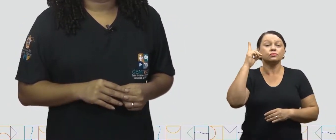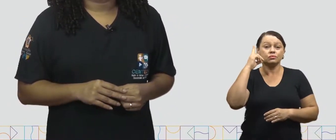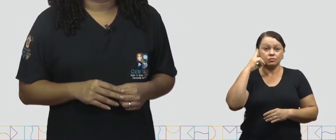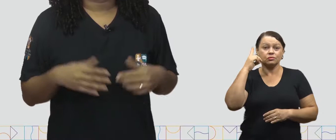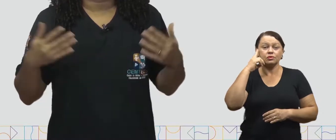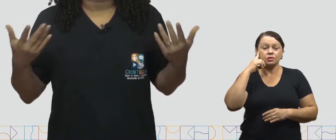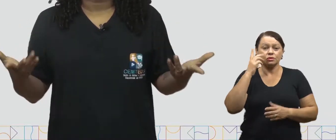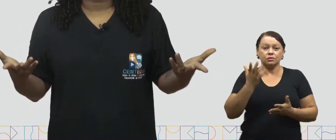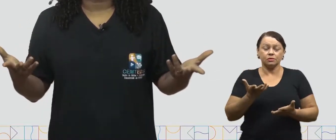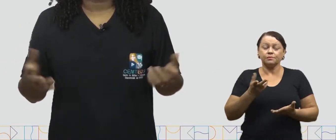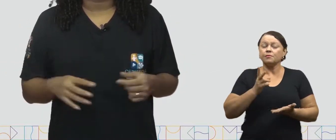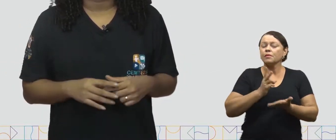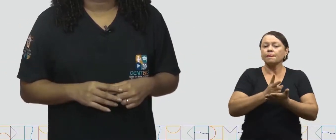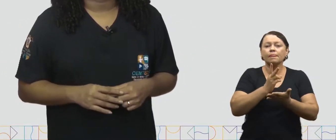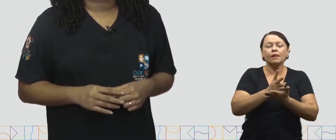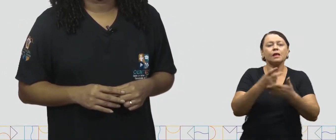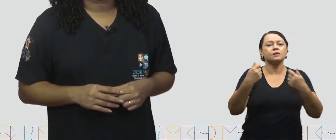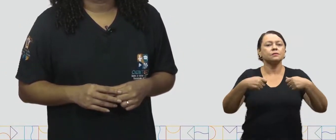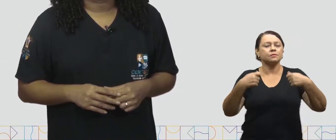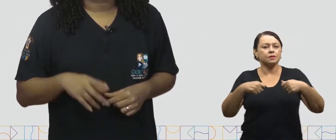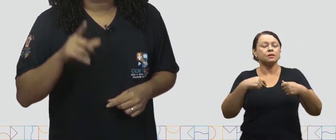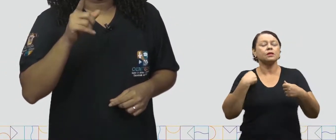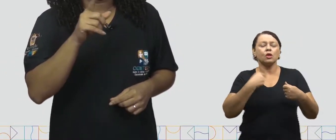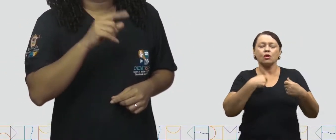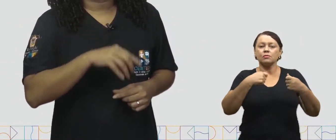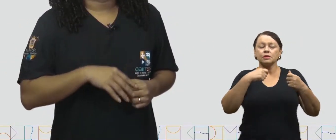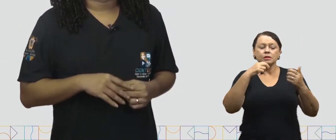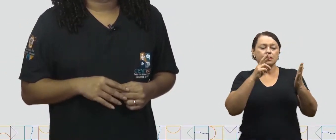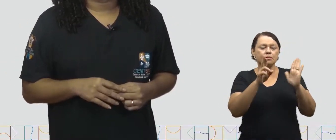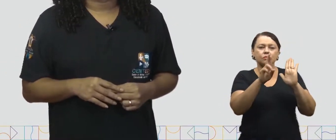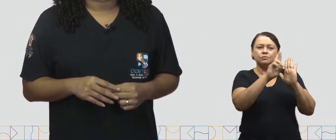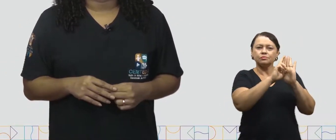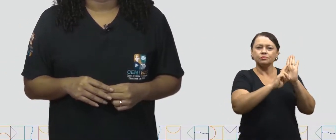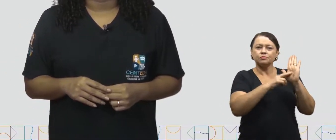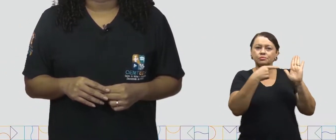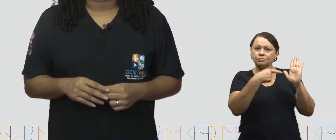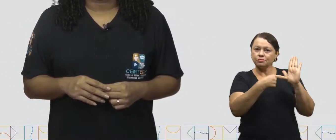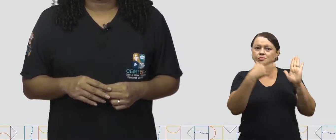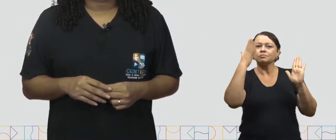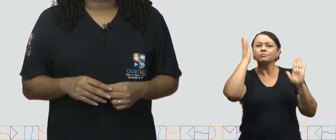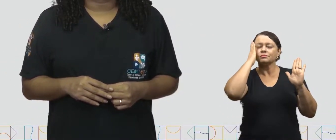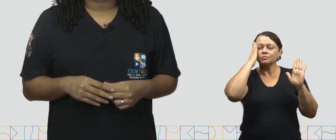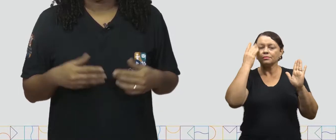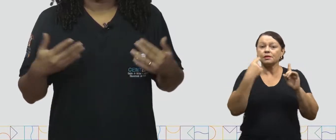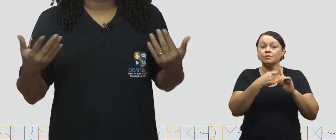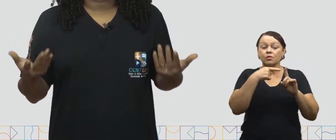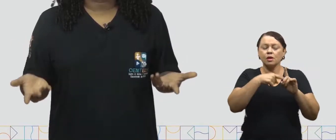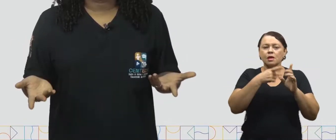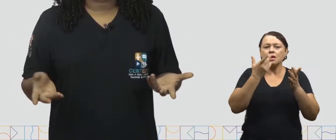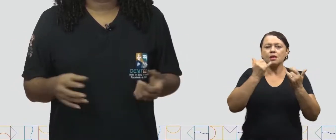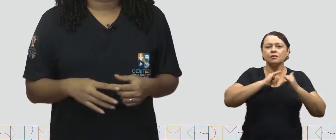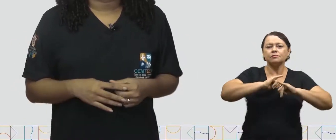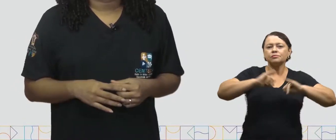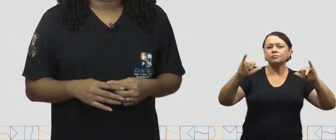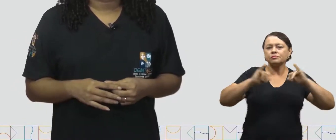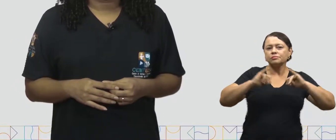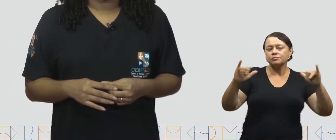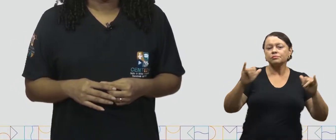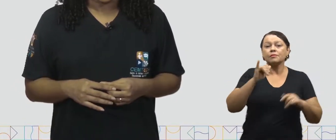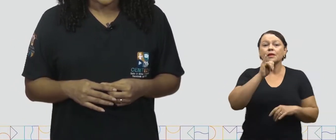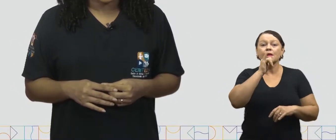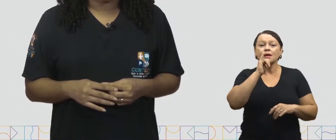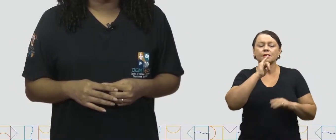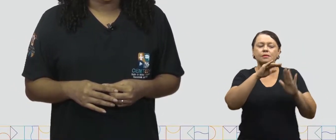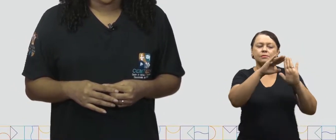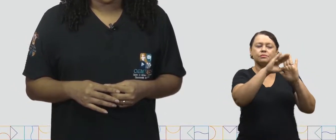que precisamos, lá estamos nós, à sua procura. Esse tipo de texto tem função informativa. Alguns exemplos são